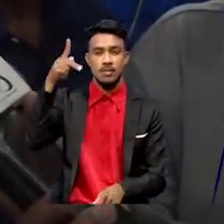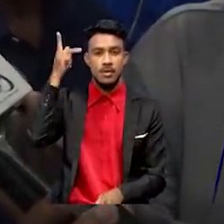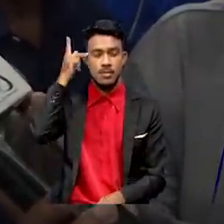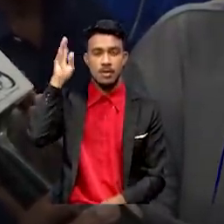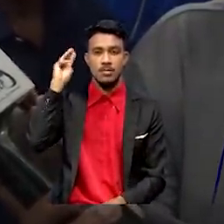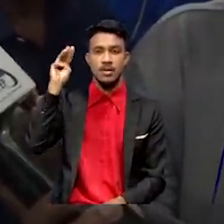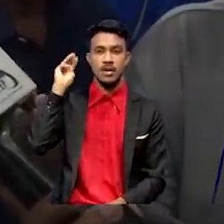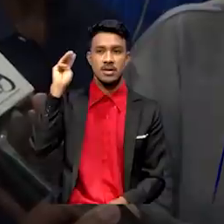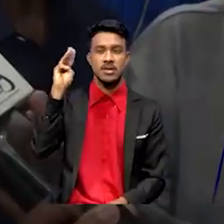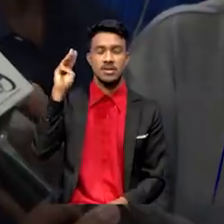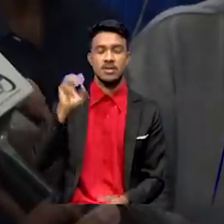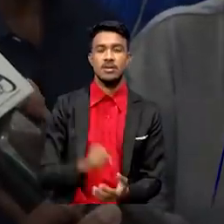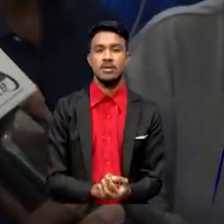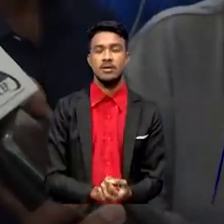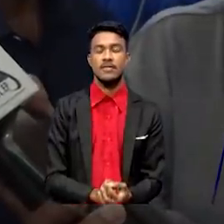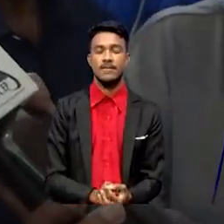unia be